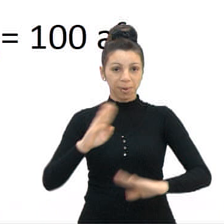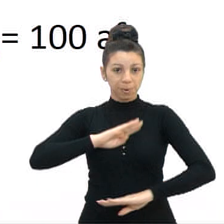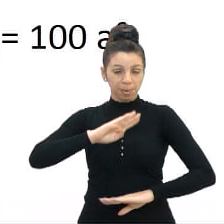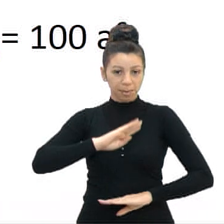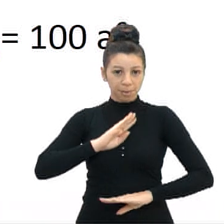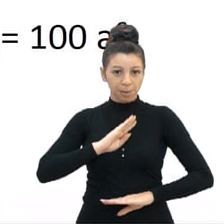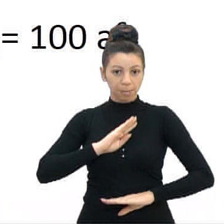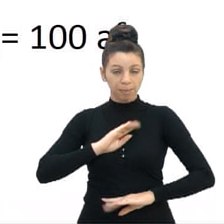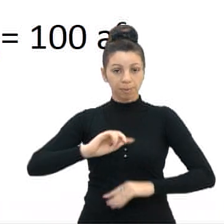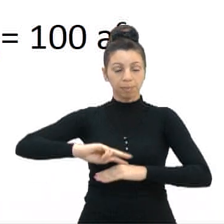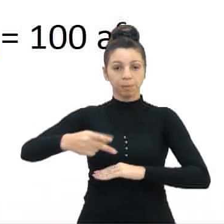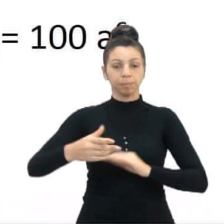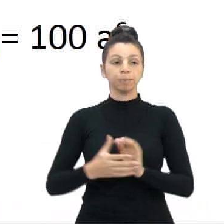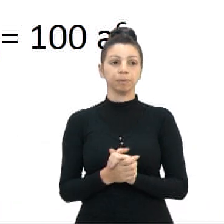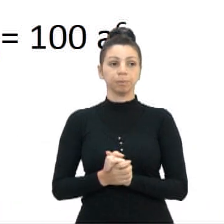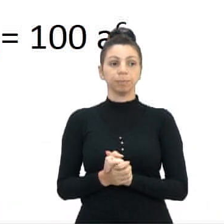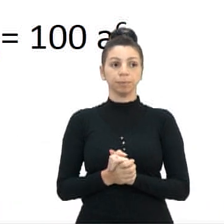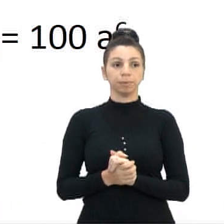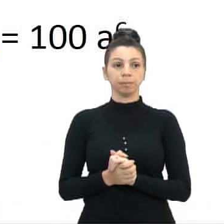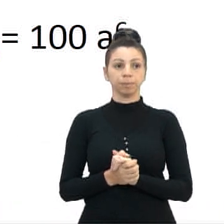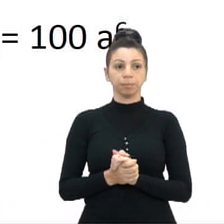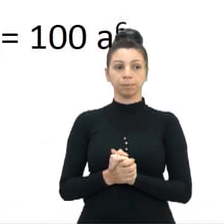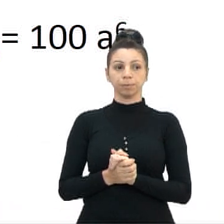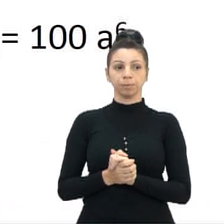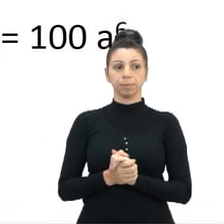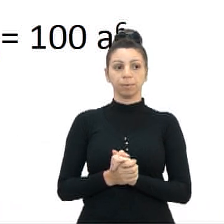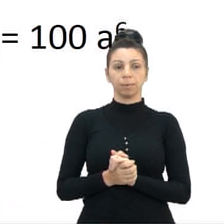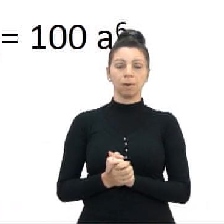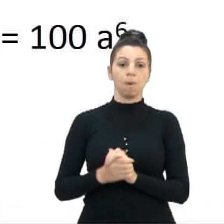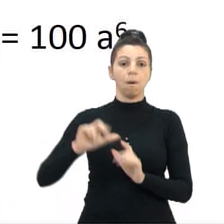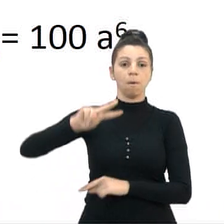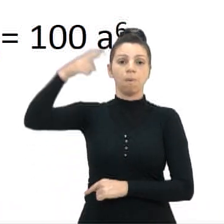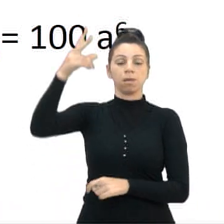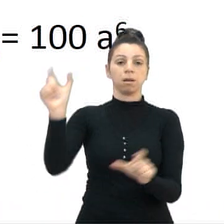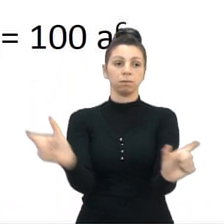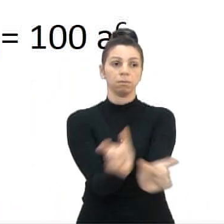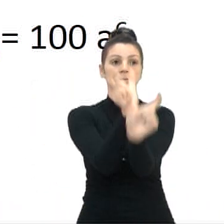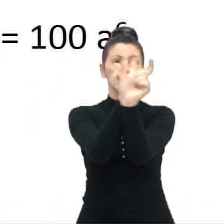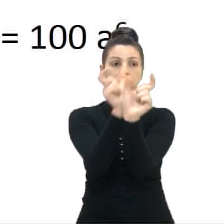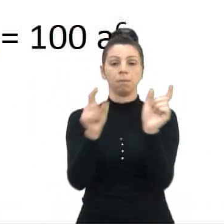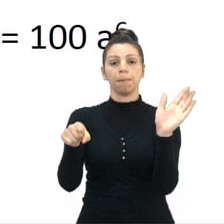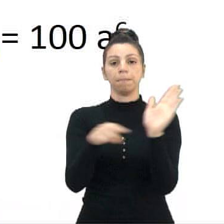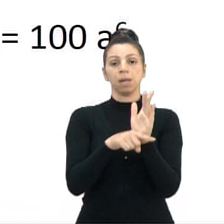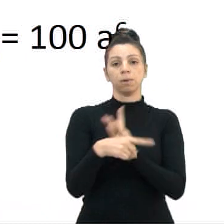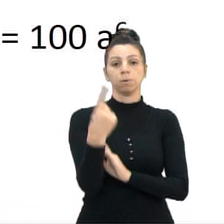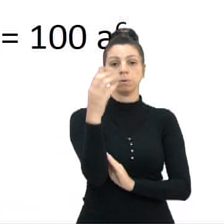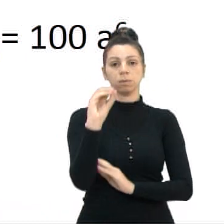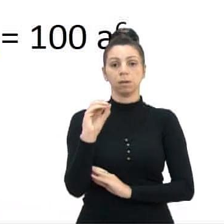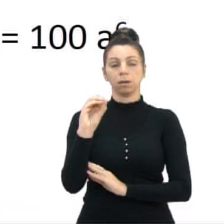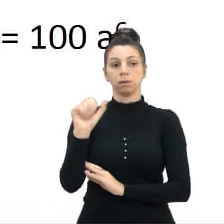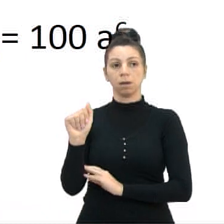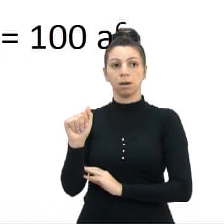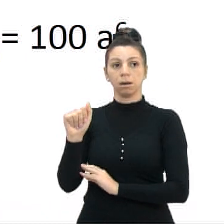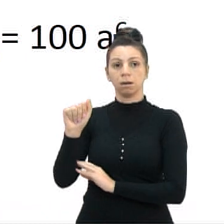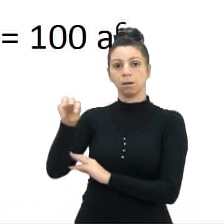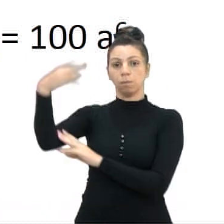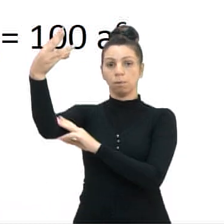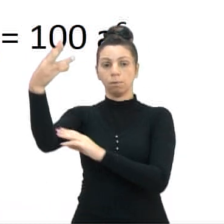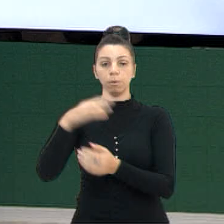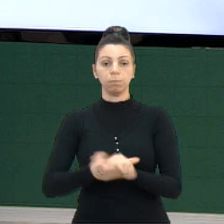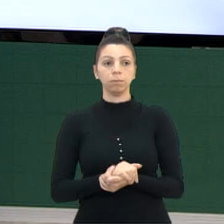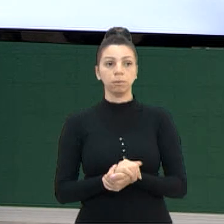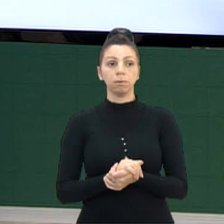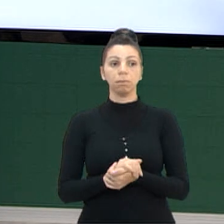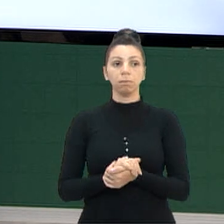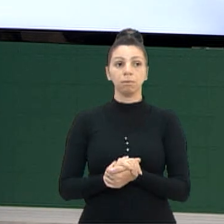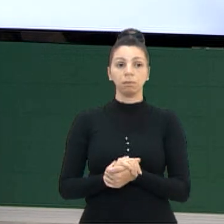seguir. Qual é o quadrado do monômio menos 10a ao cubo? Então, o que eu vou fazer? Ele quer saber qual